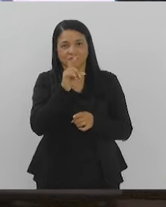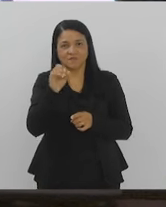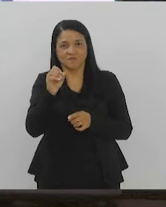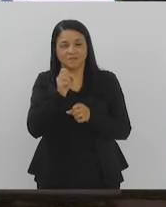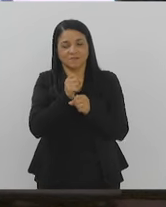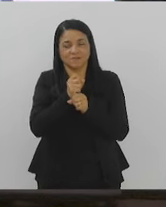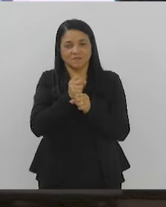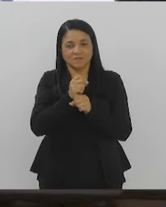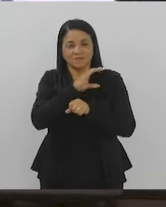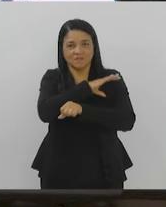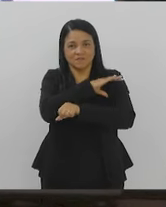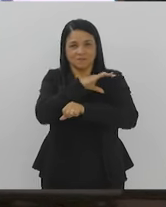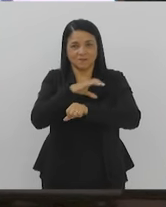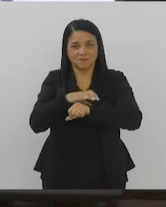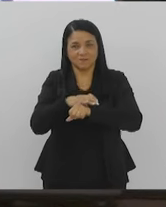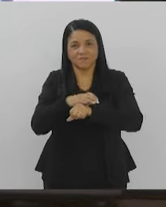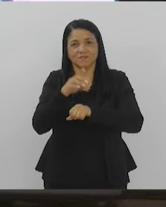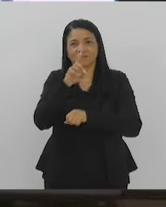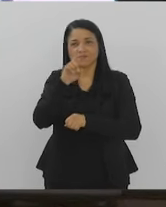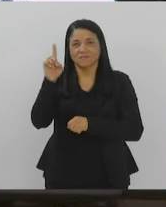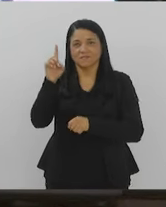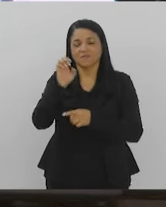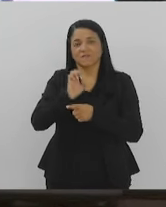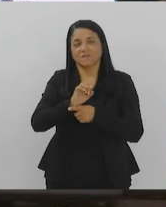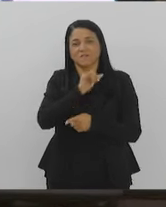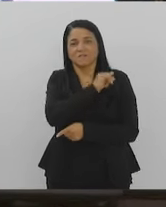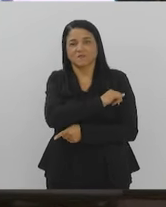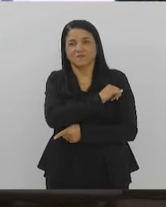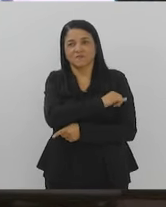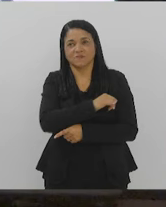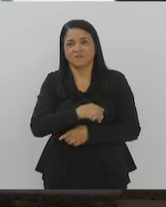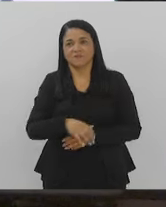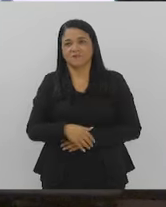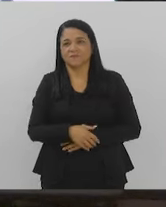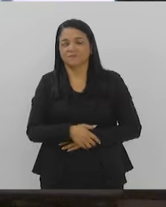de Deus do Estado do Rio de Janeiro.